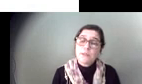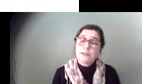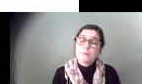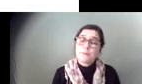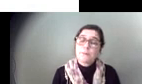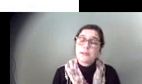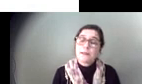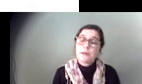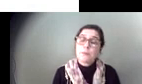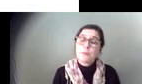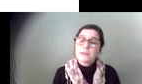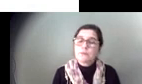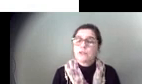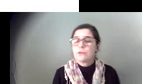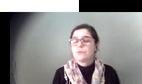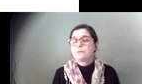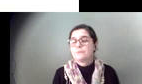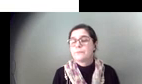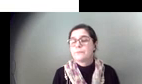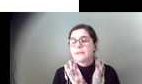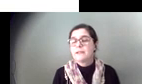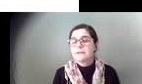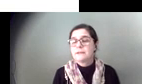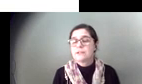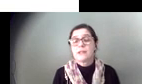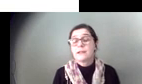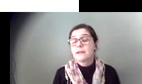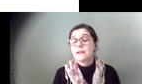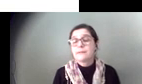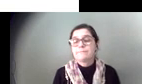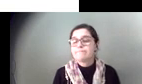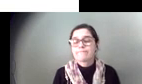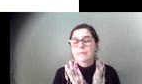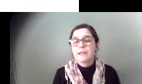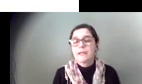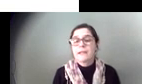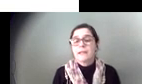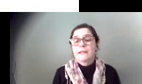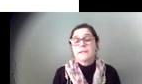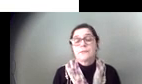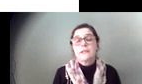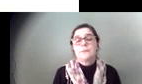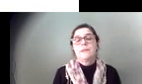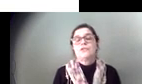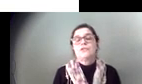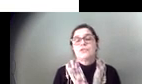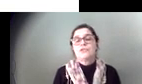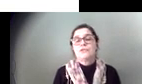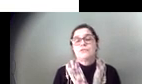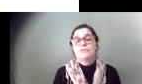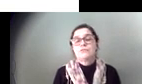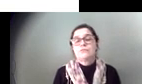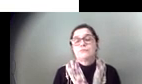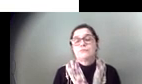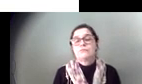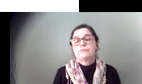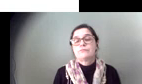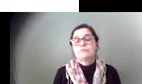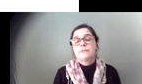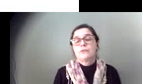voltado para a recuperação de aluno, né? A gente tem que. Então, de repente, a gente